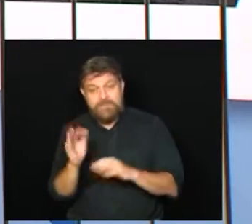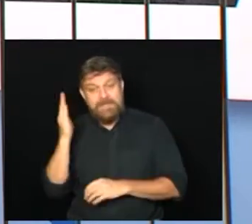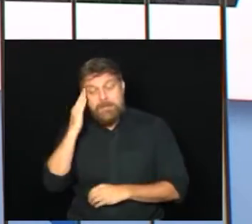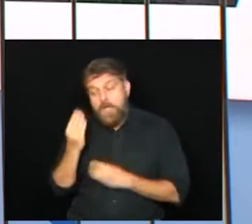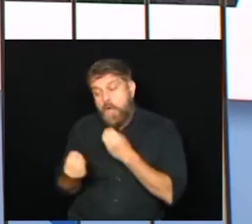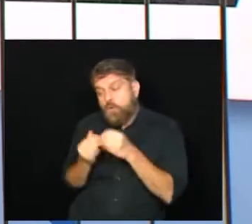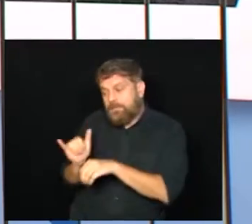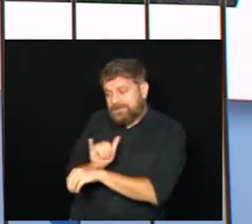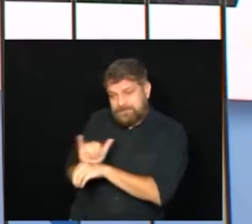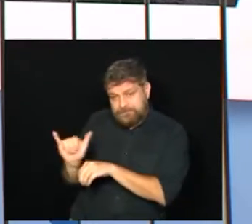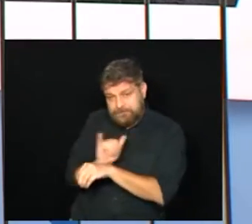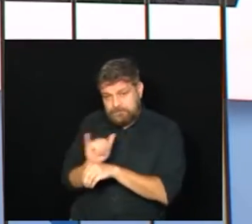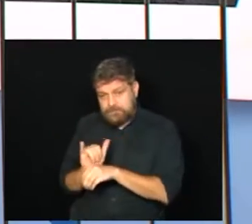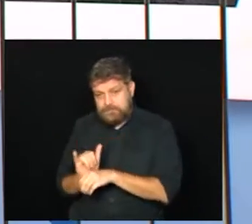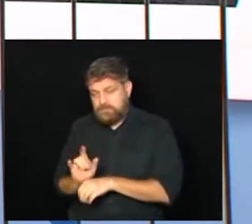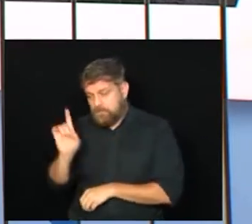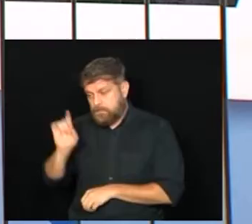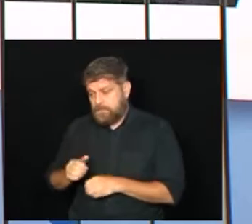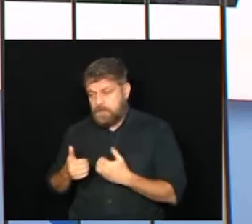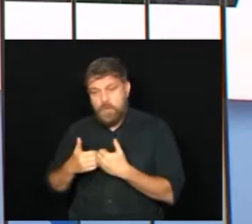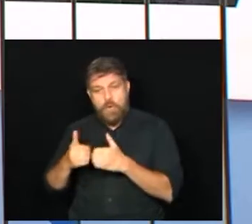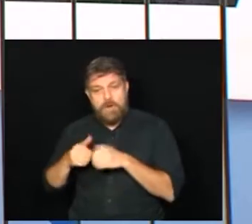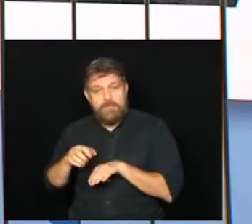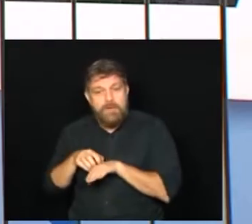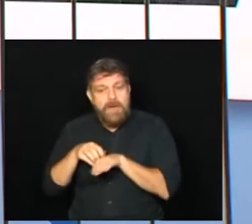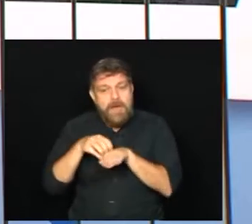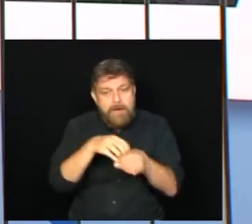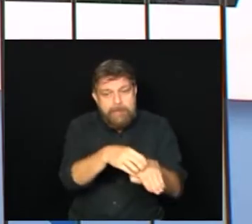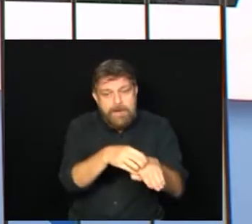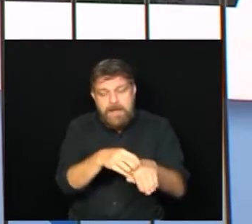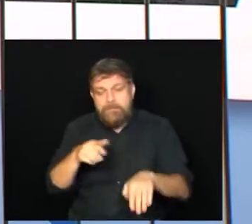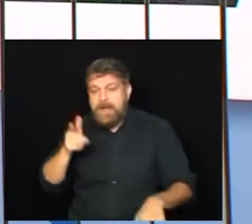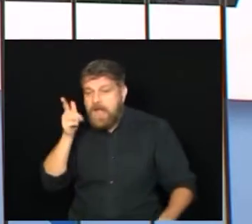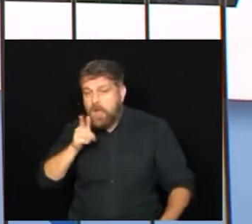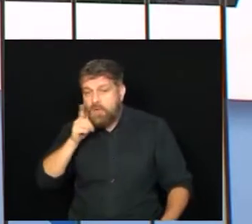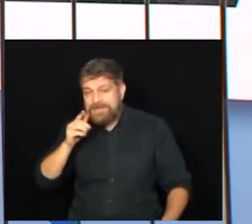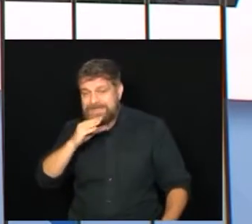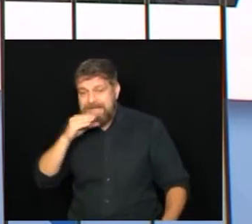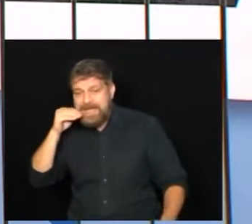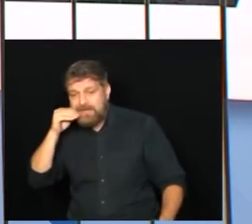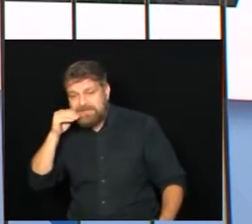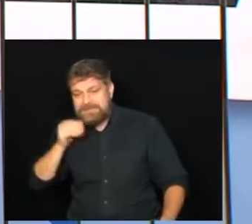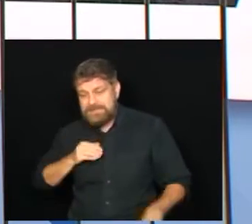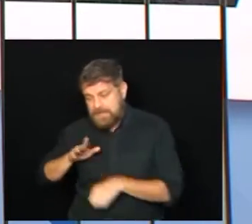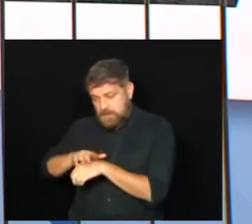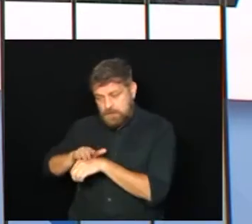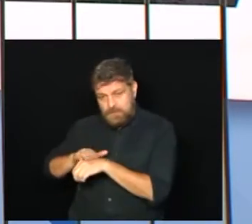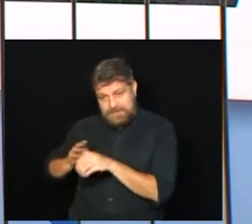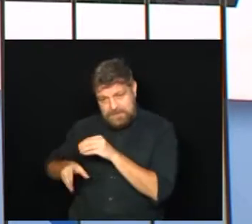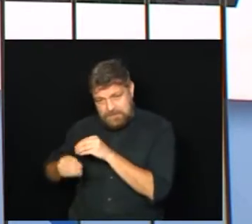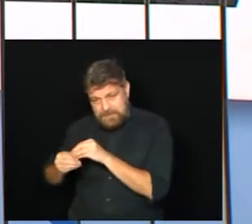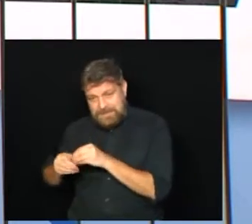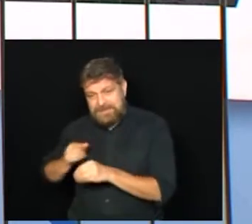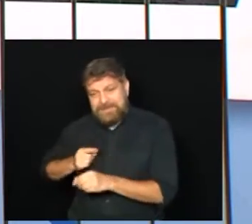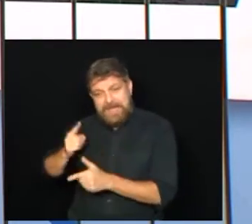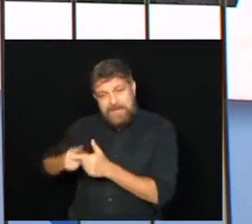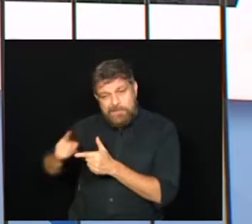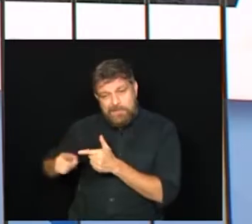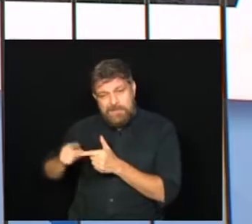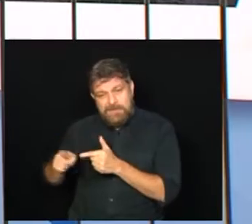então, como proceder à questão do transporte para levar esses adolescentes com comorbidades que talvez tenham algum problema